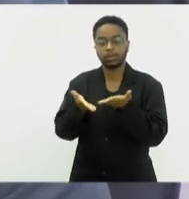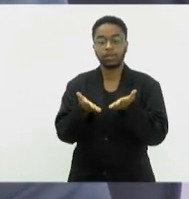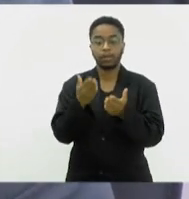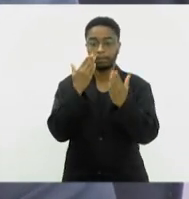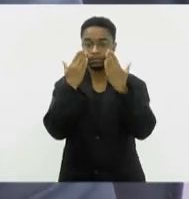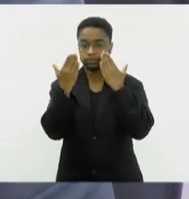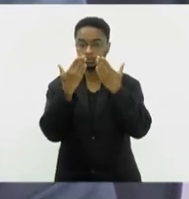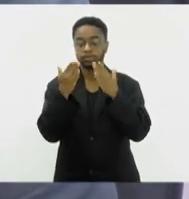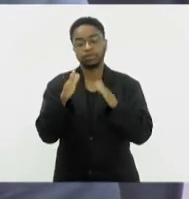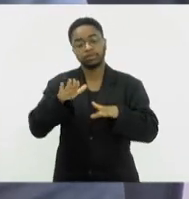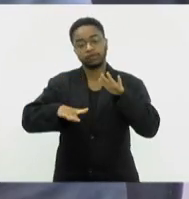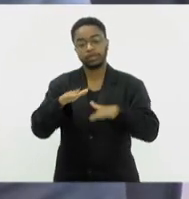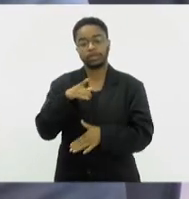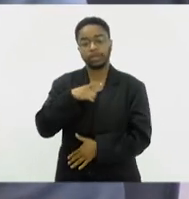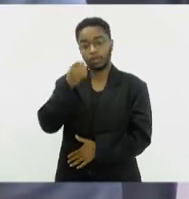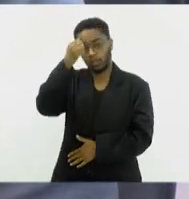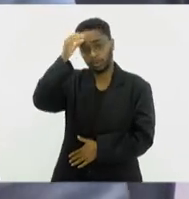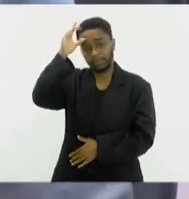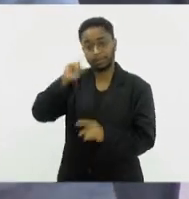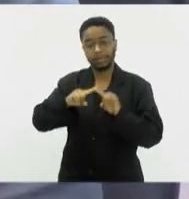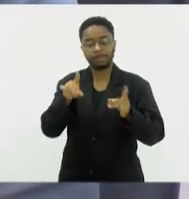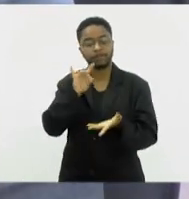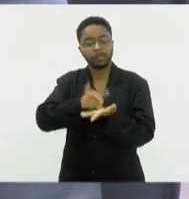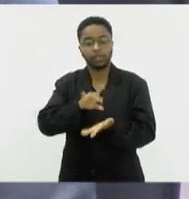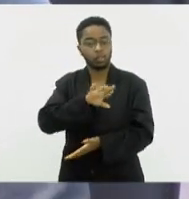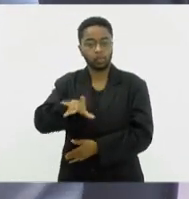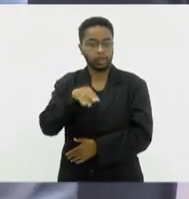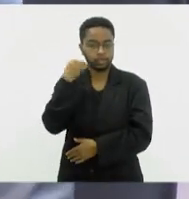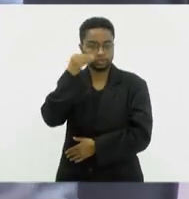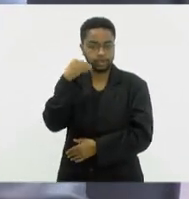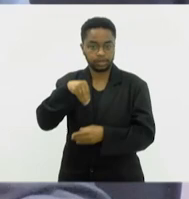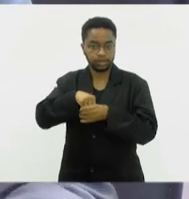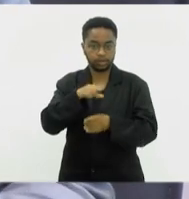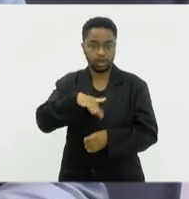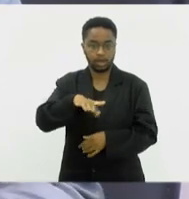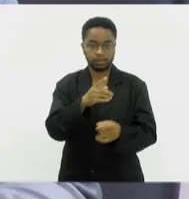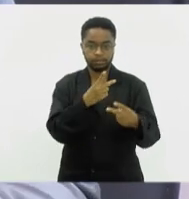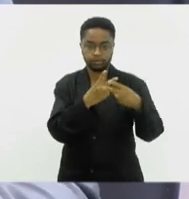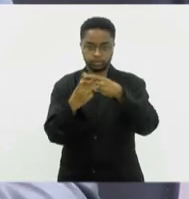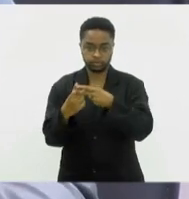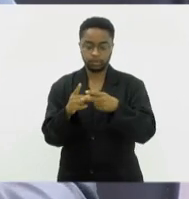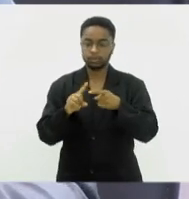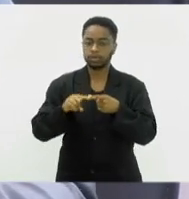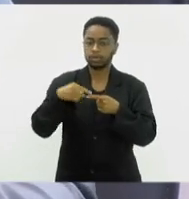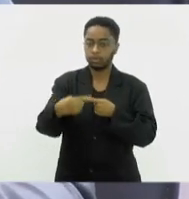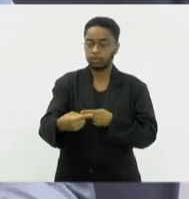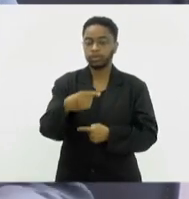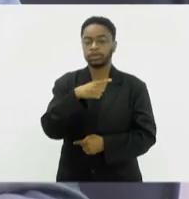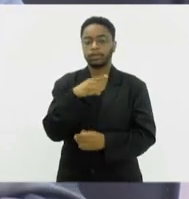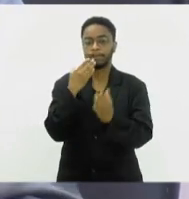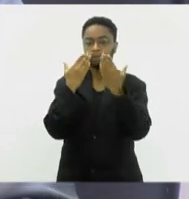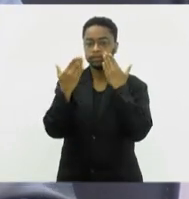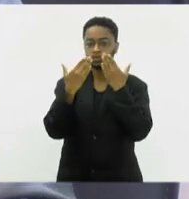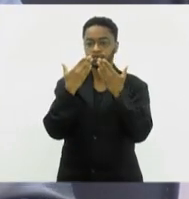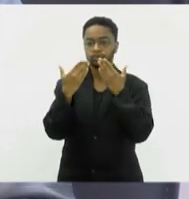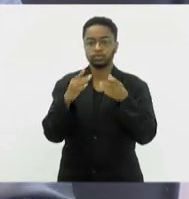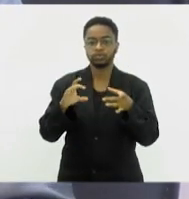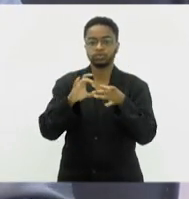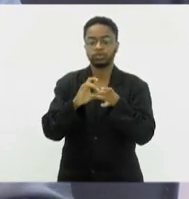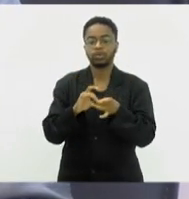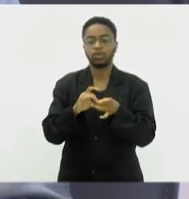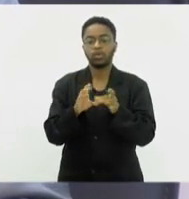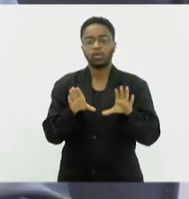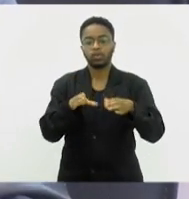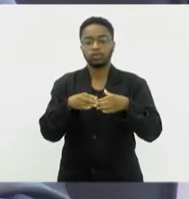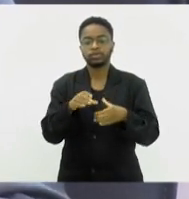acaso, tenha sido egresso, mas não é necessariamente a experiência no sistema prisional. Depois, psicólogo, grupo de sexo, grupo